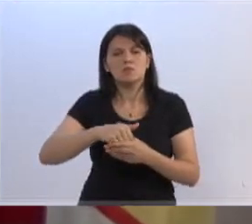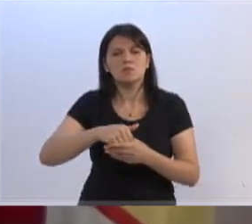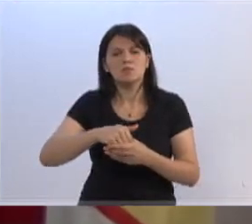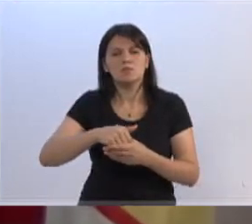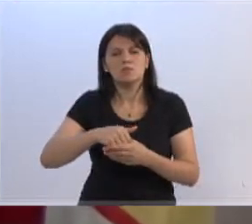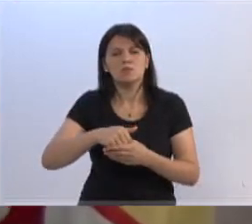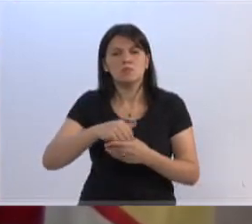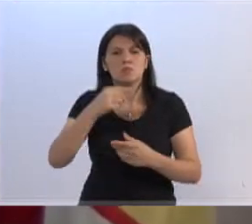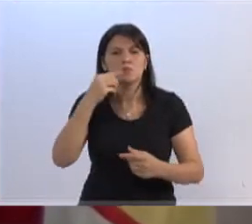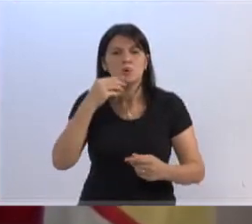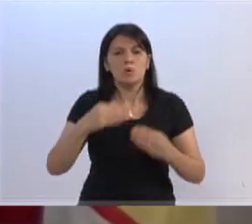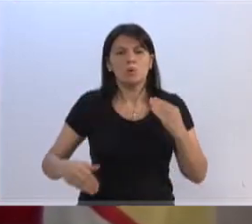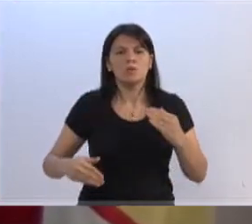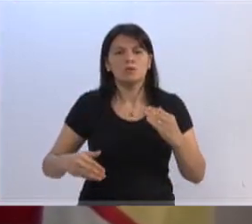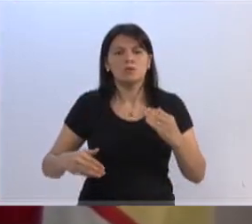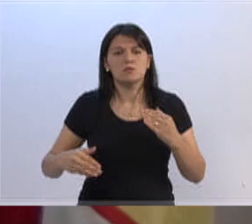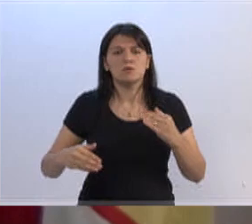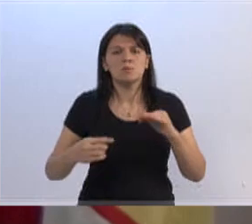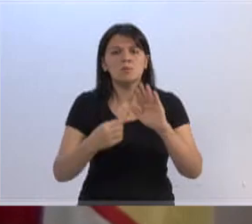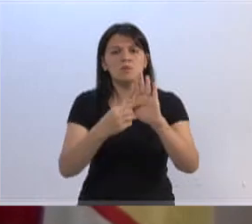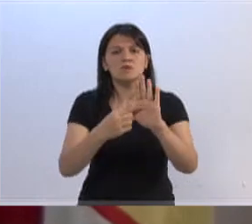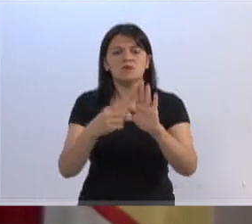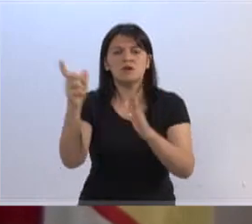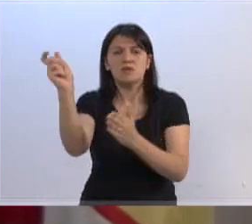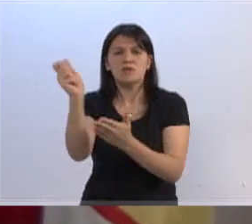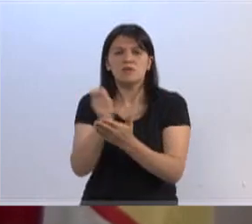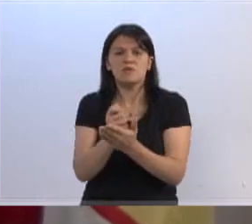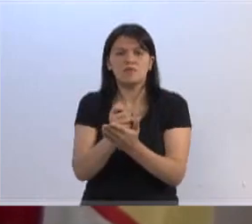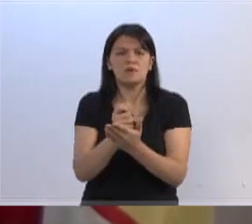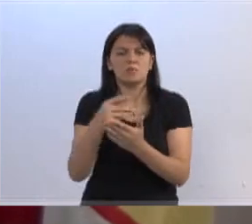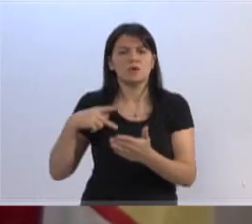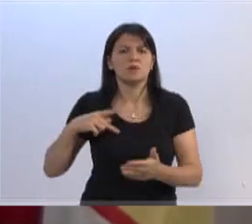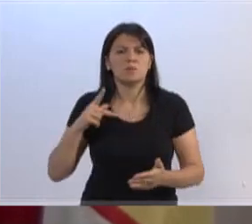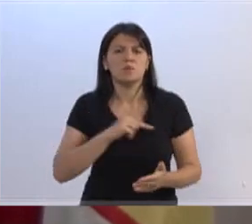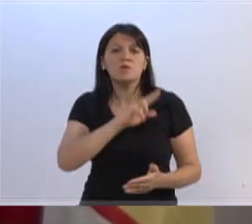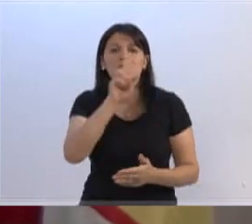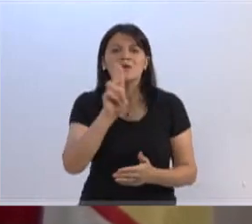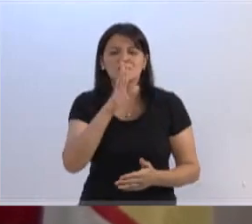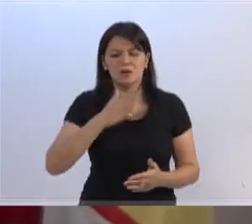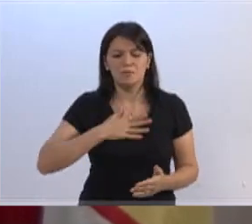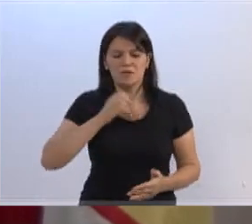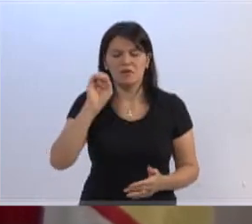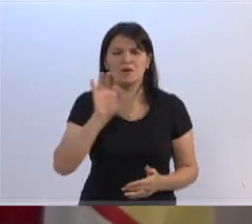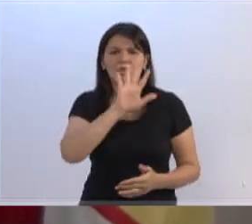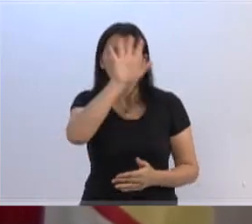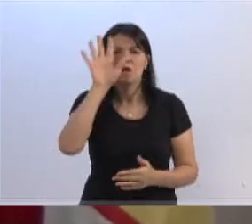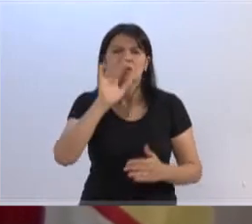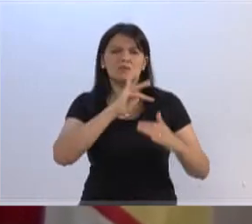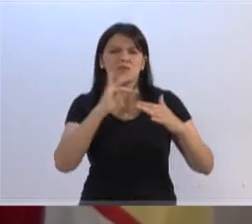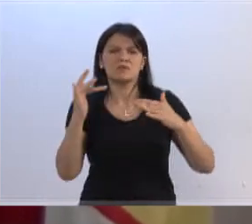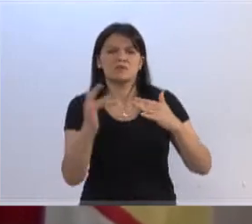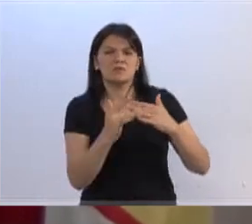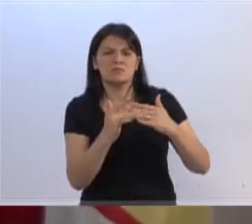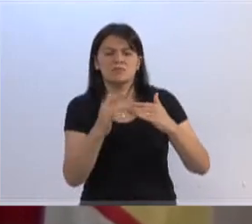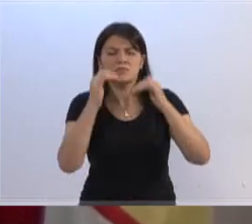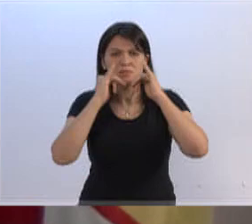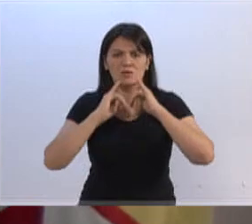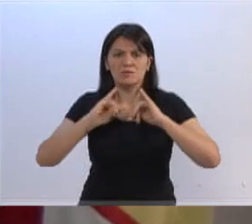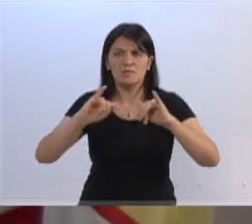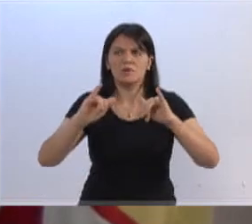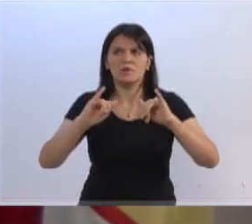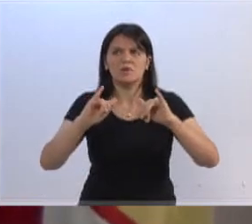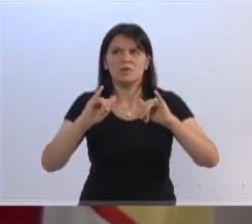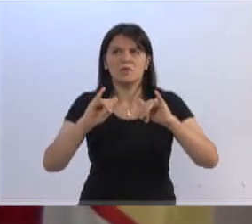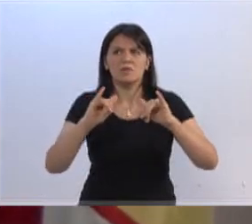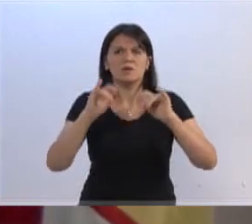verbas públicas, querer aqui utilizar da minha imagem, da minha credibilidade em rede social e tal. Porque eu quero dizer para algumas pessoas que mesmo elas